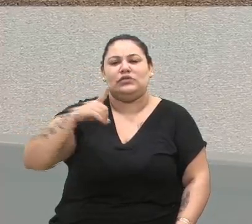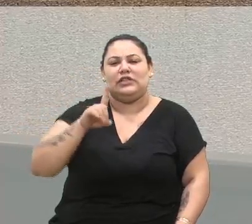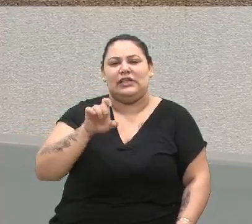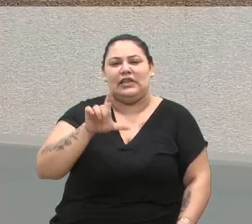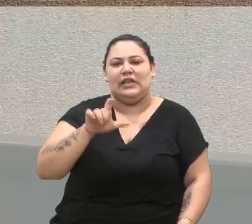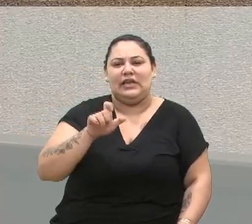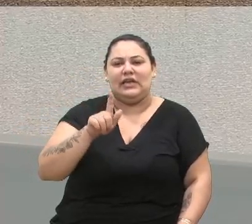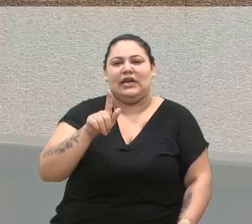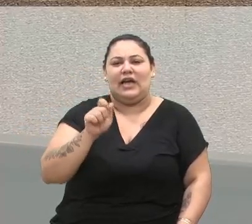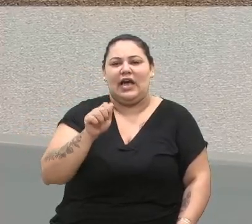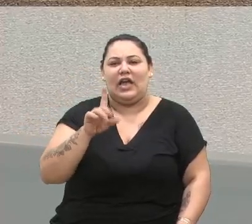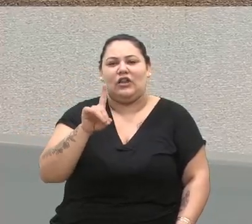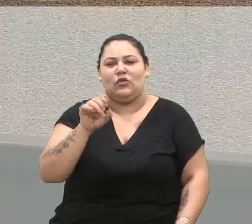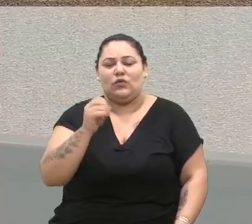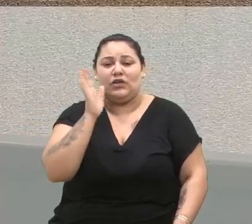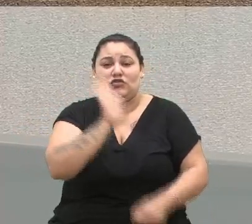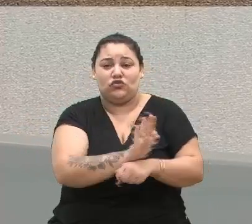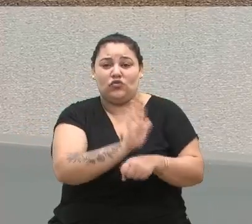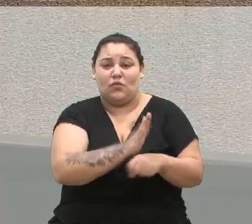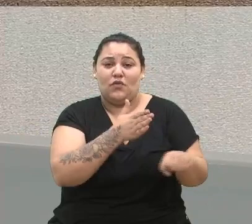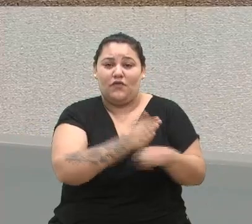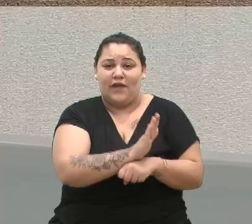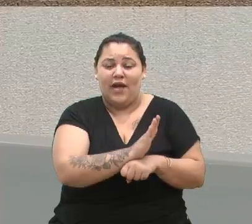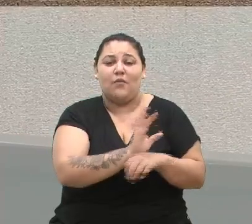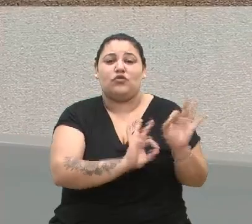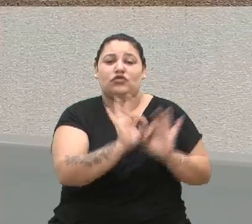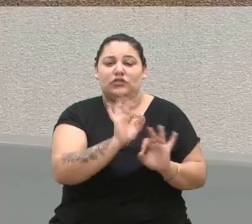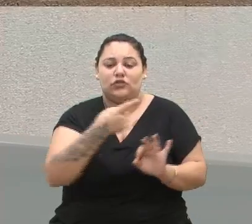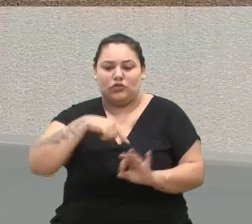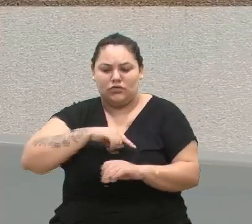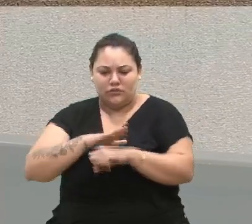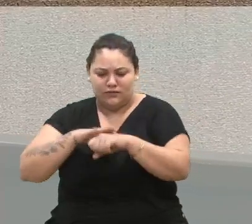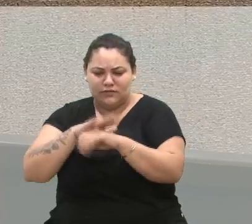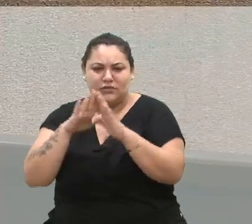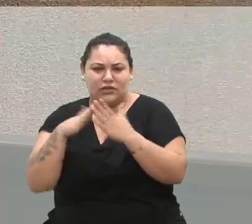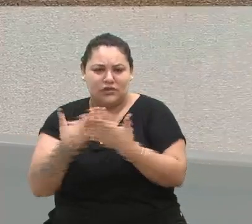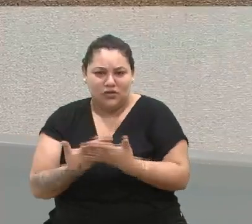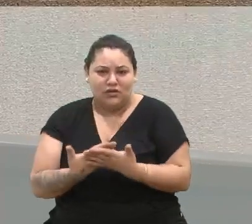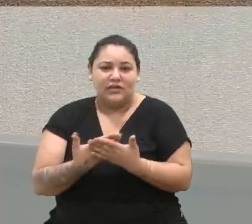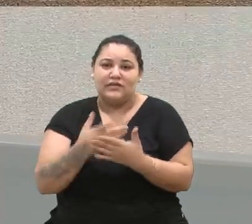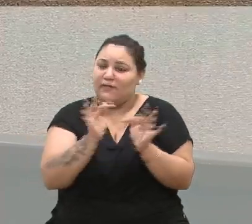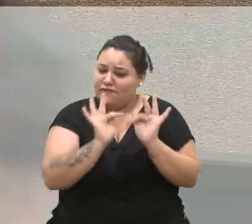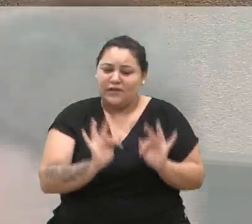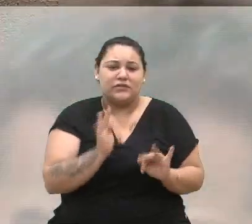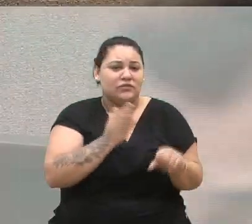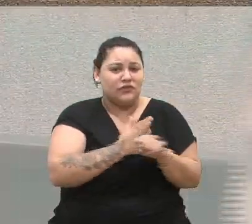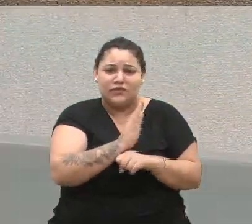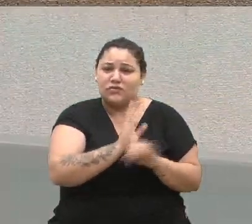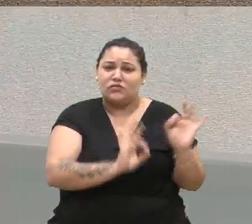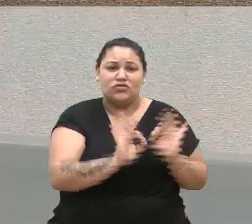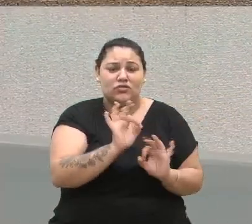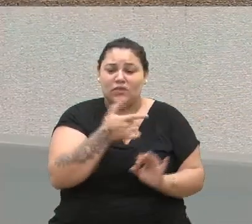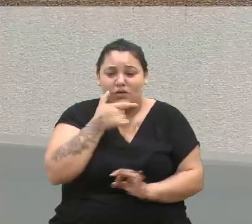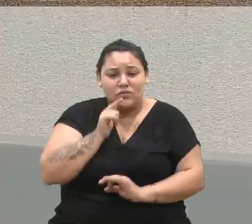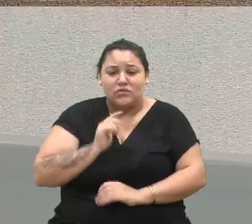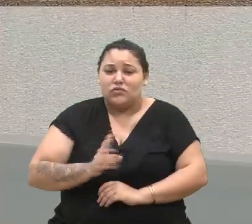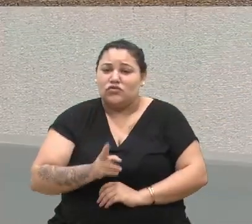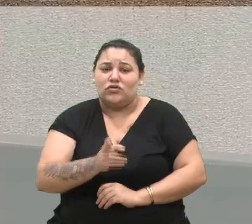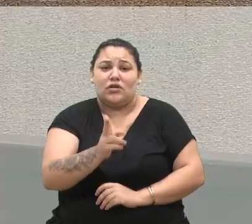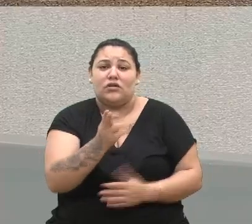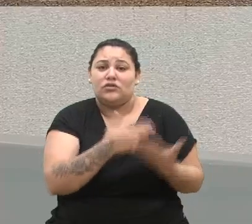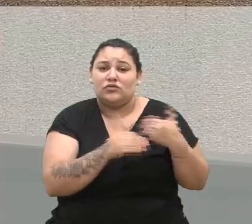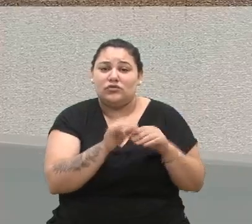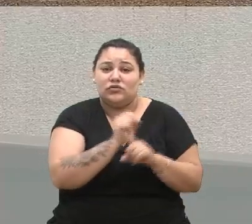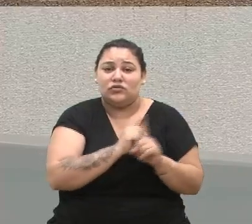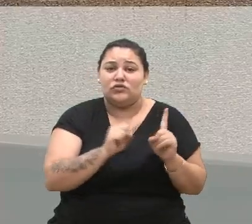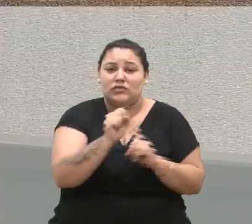direção da Alexandre Zátera lá, e eles ficaram muito felizes com a aprovação do projeto. para dar continuidade, que toda a sociedade